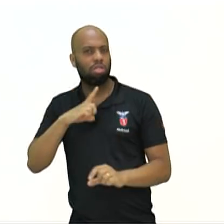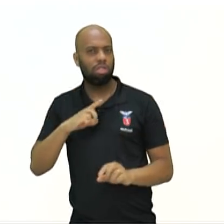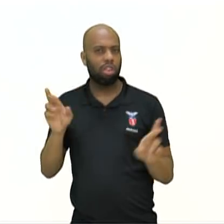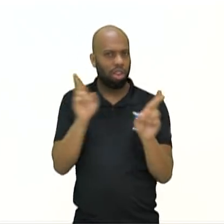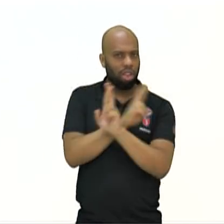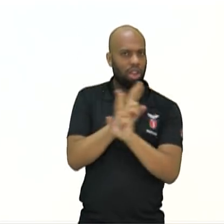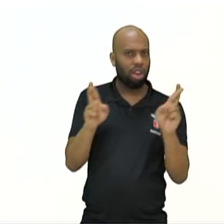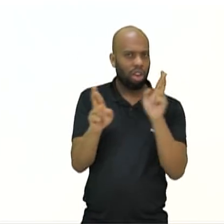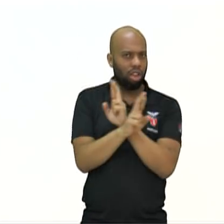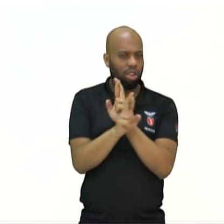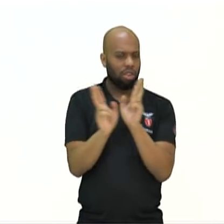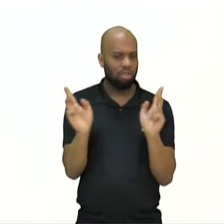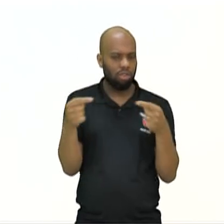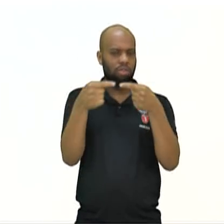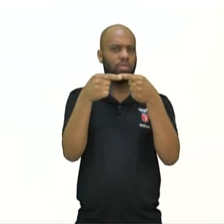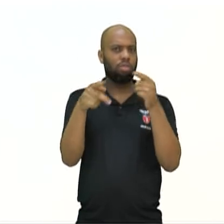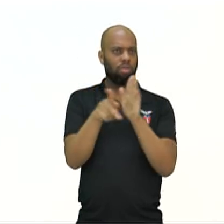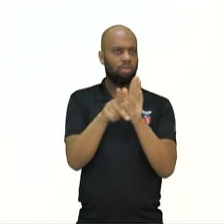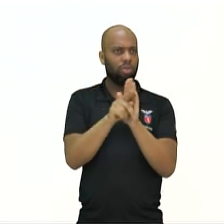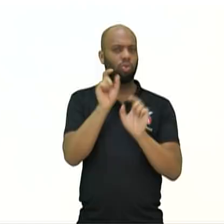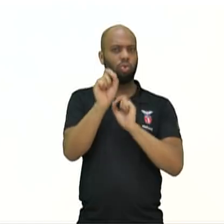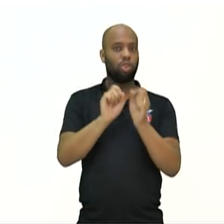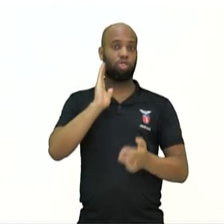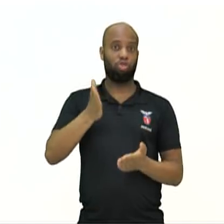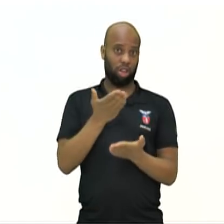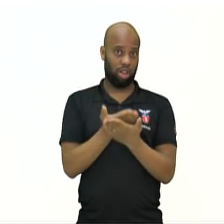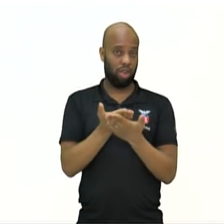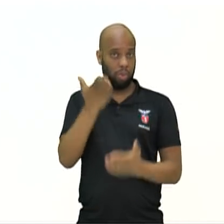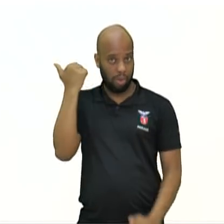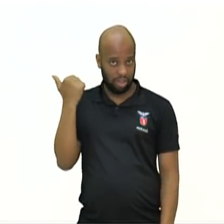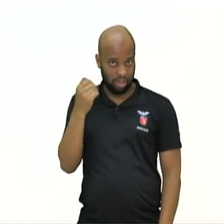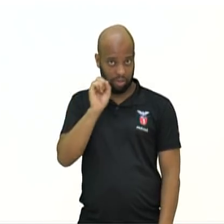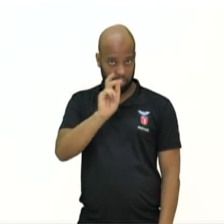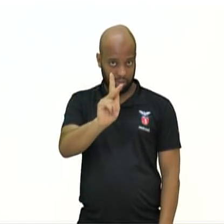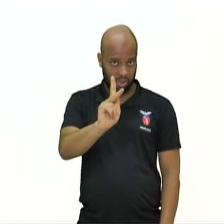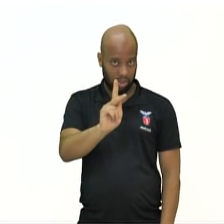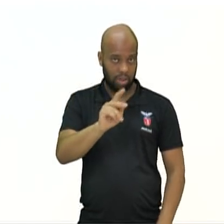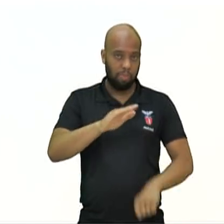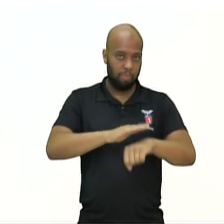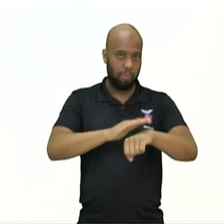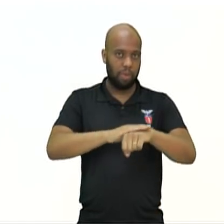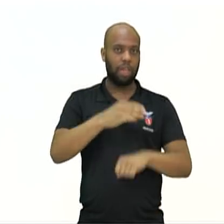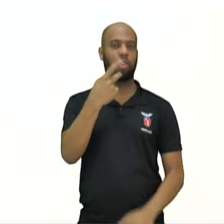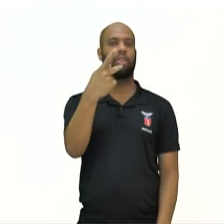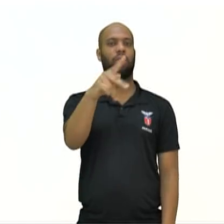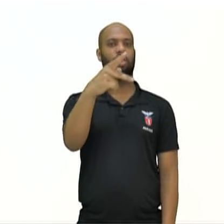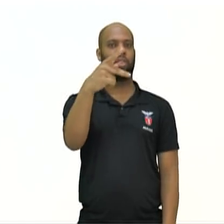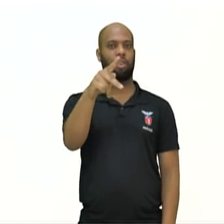ali batendo com o que nós lemos aqui. Perfeito? Com vocês agora.